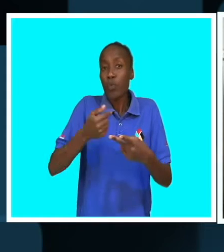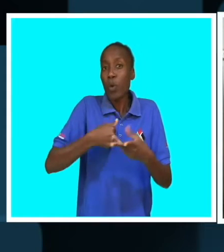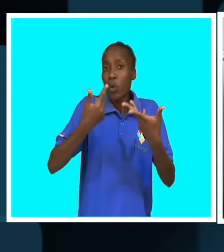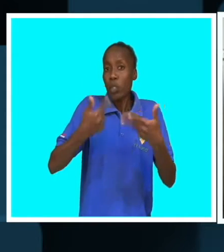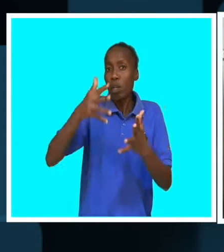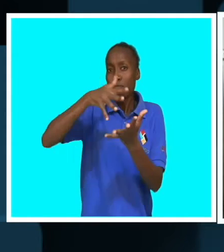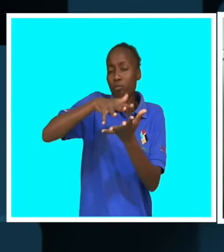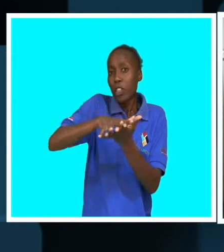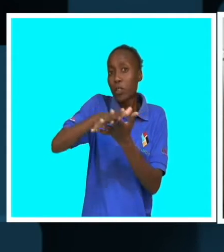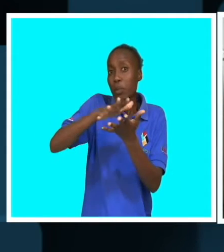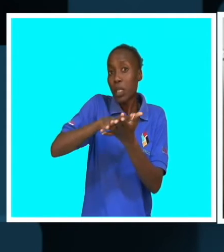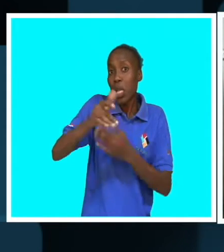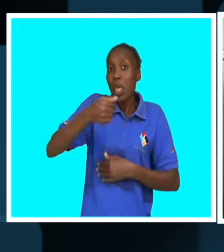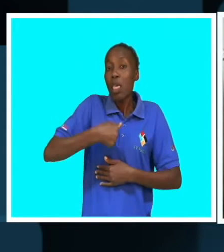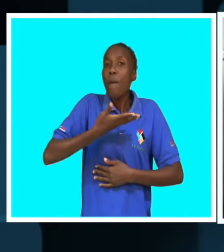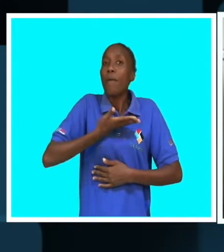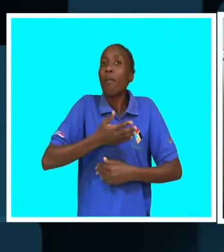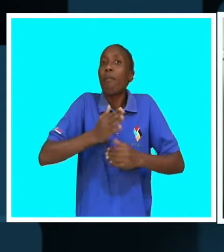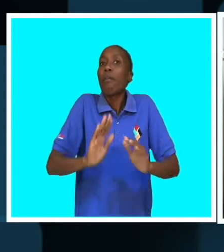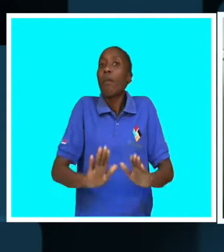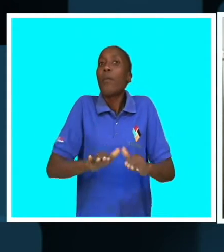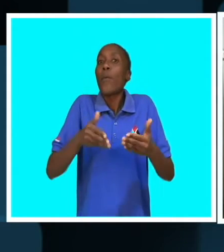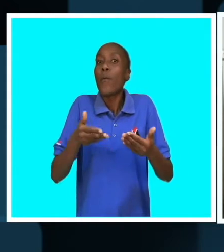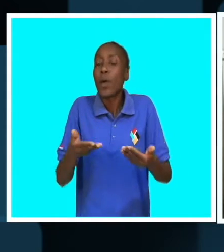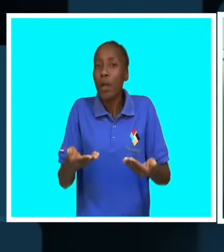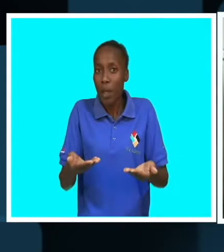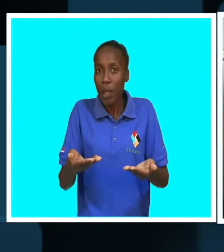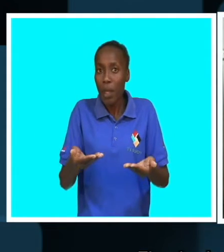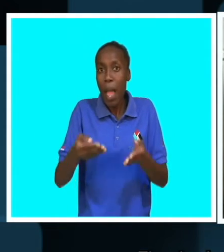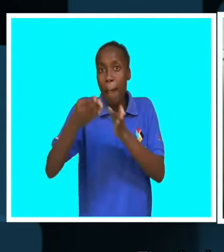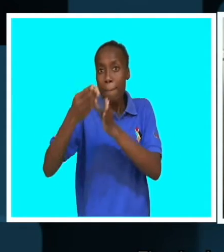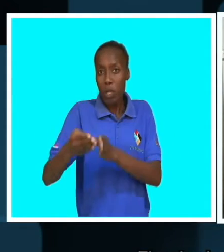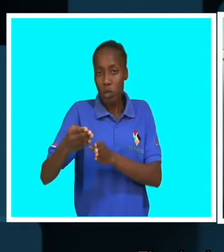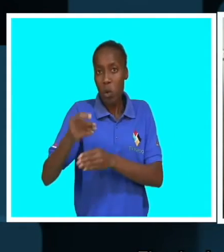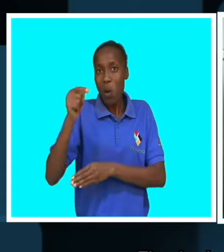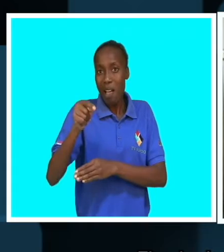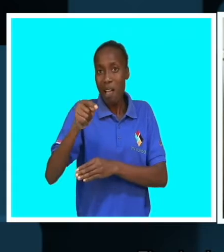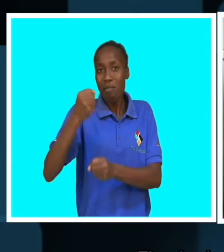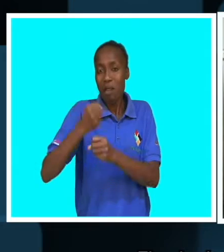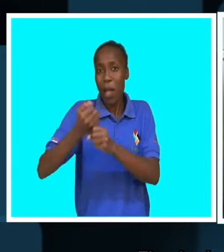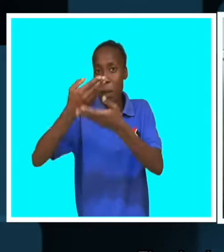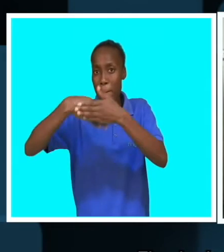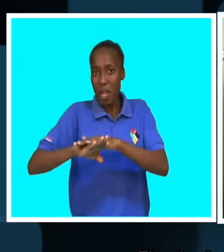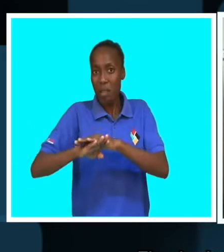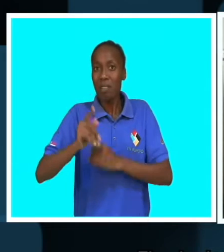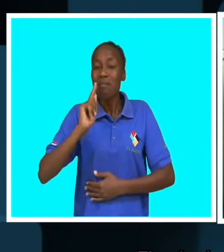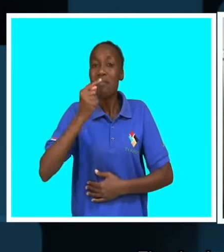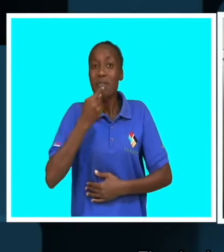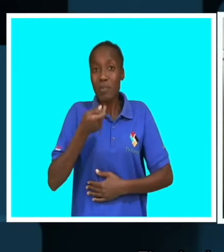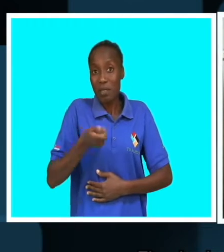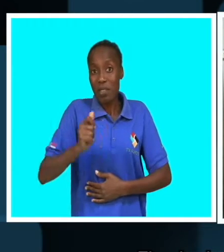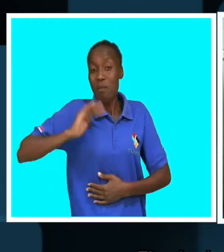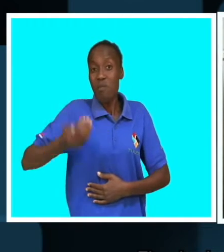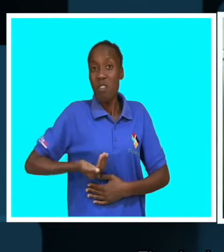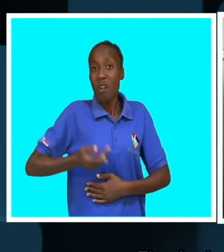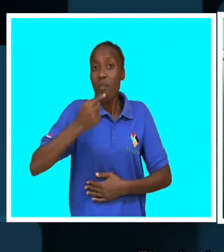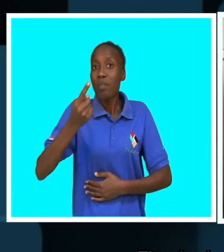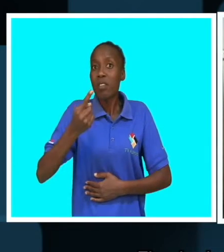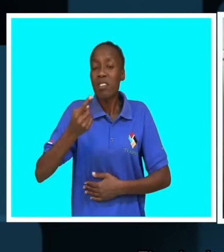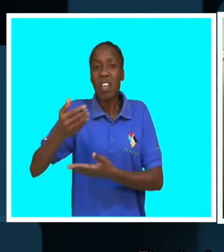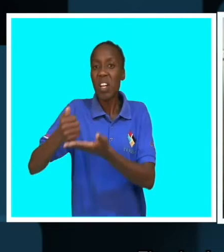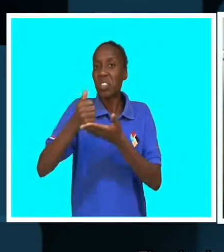me expliquei o eu precisava com a servidora lá. Mas ela simplesmente disse que não podia